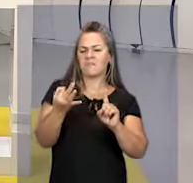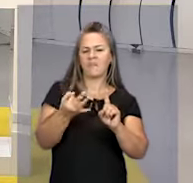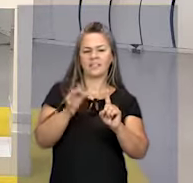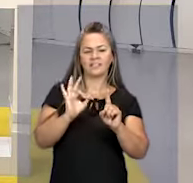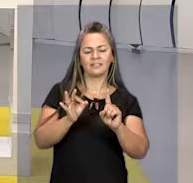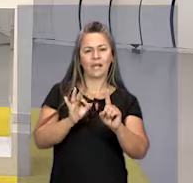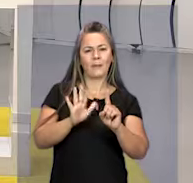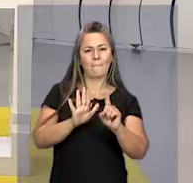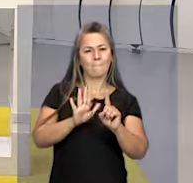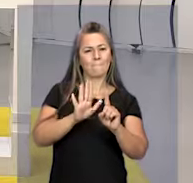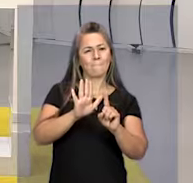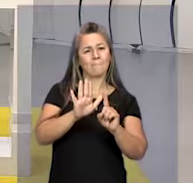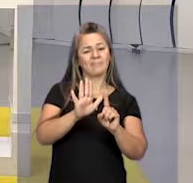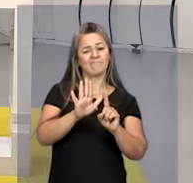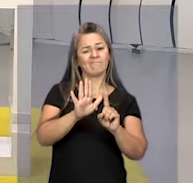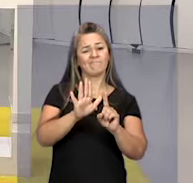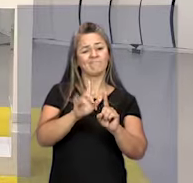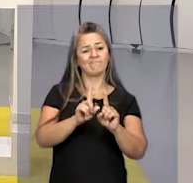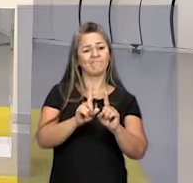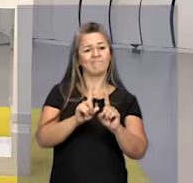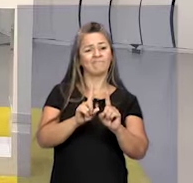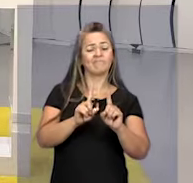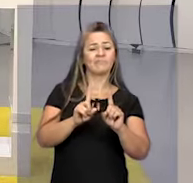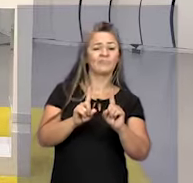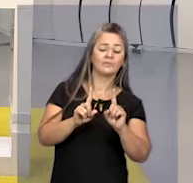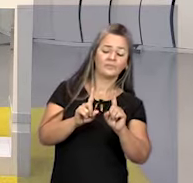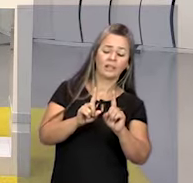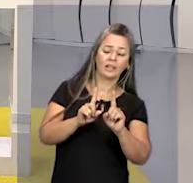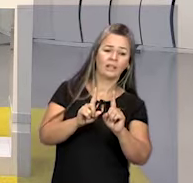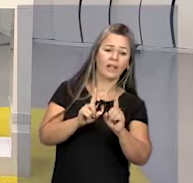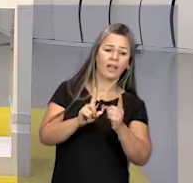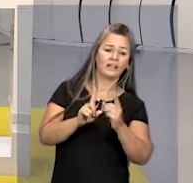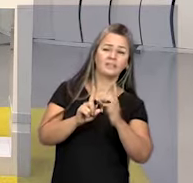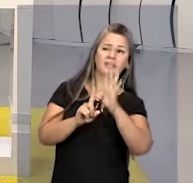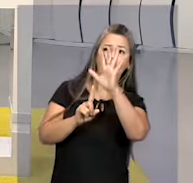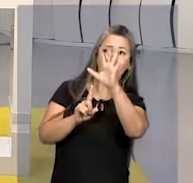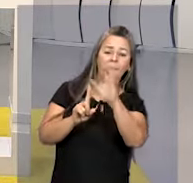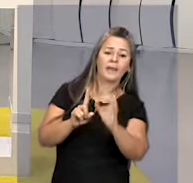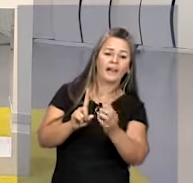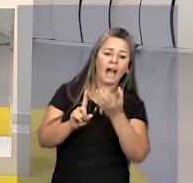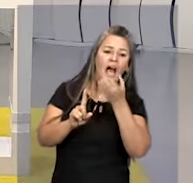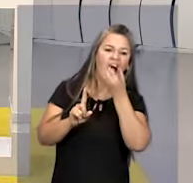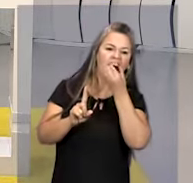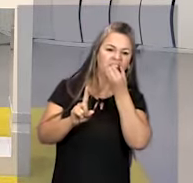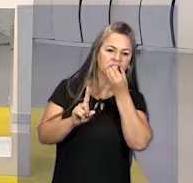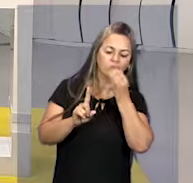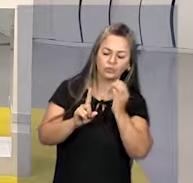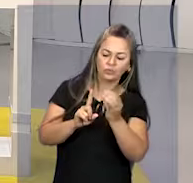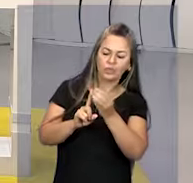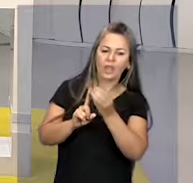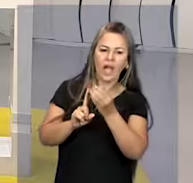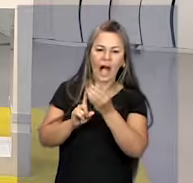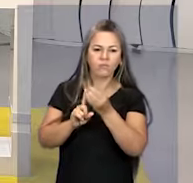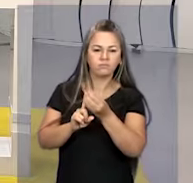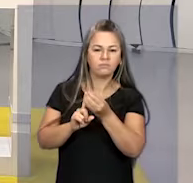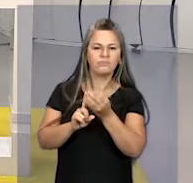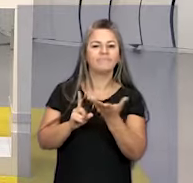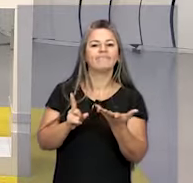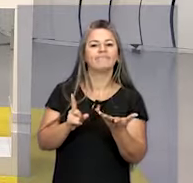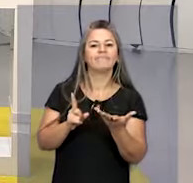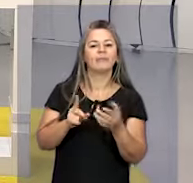perfeito, mas o ser humano fez coisas erradas. E aí, por causa disso, toda a humanidade hoje em